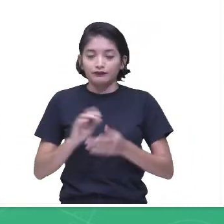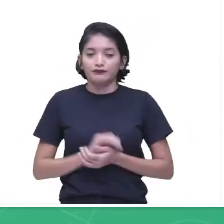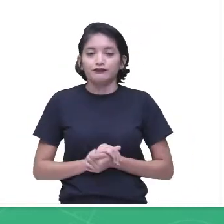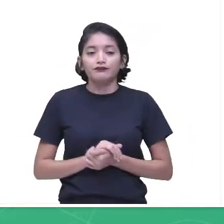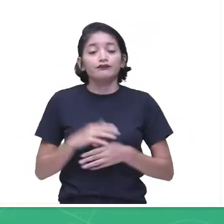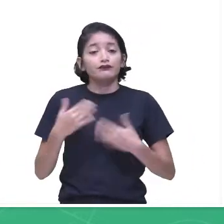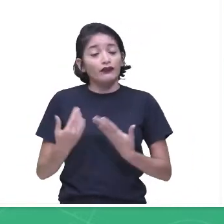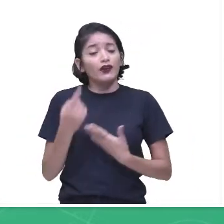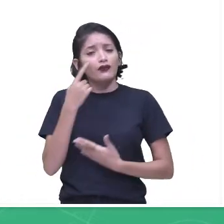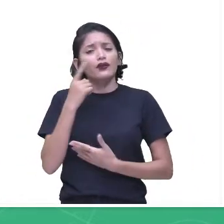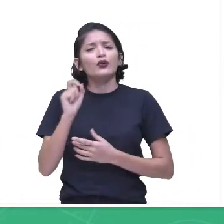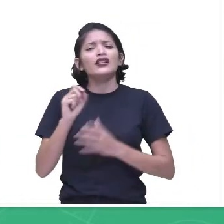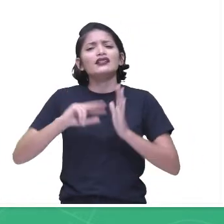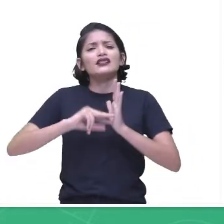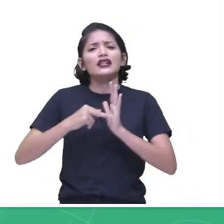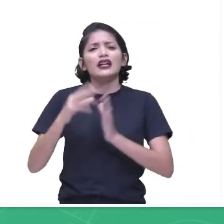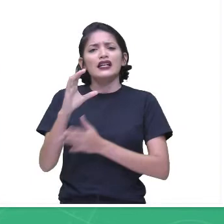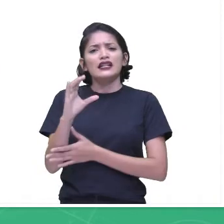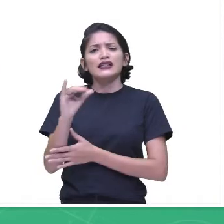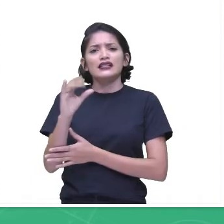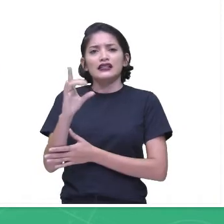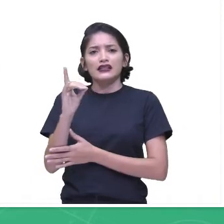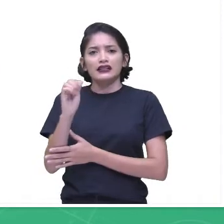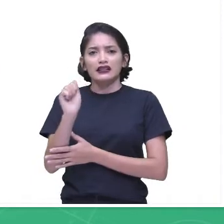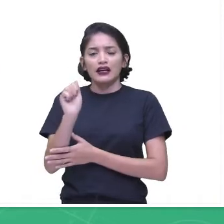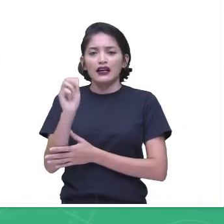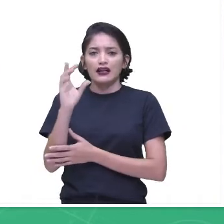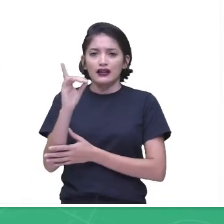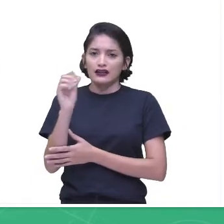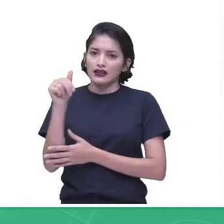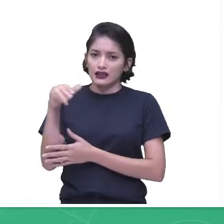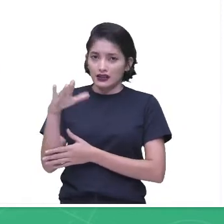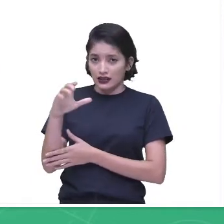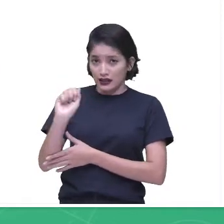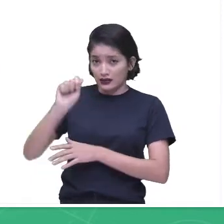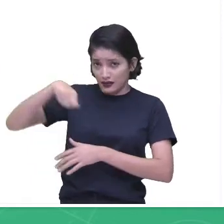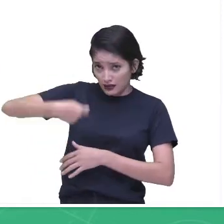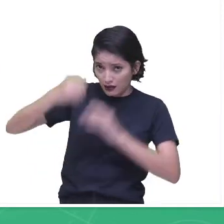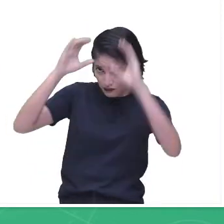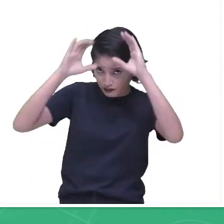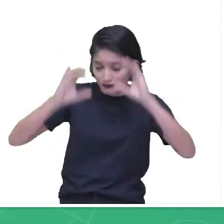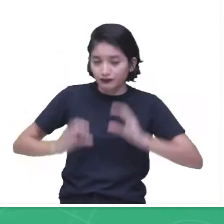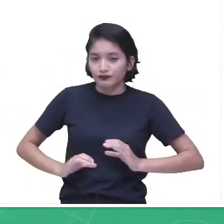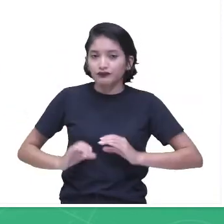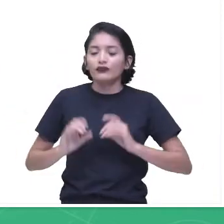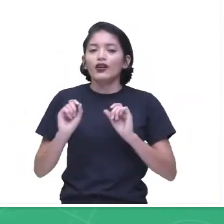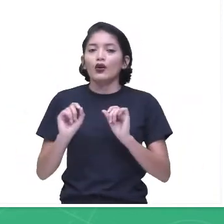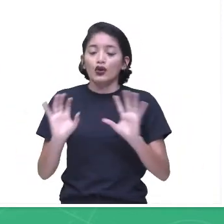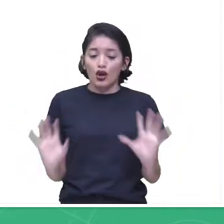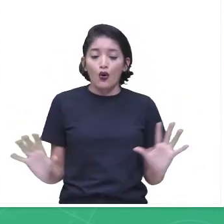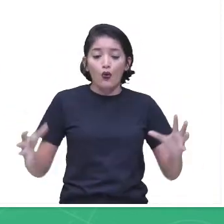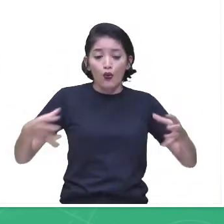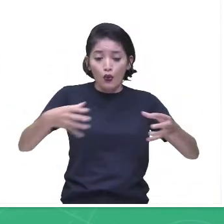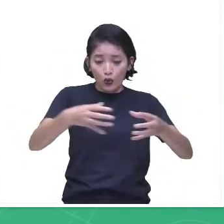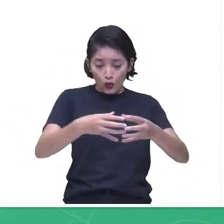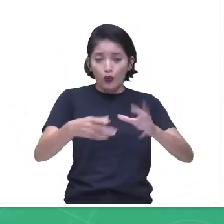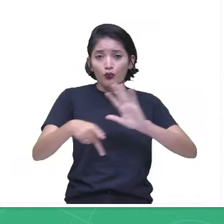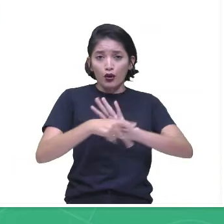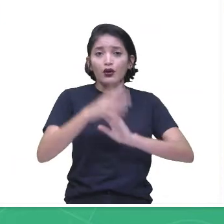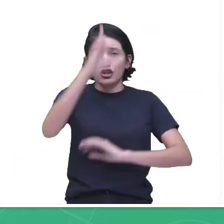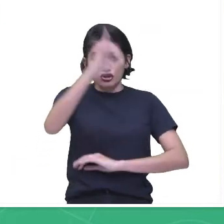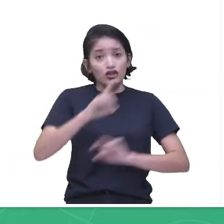ver o que é cidadania, né? Vejam lá, cidadania é o conjunto de direitos e